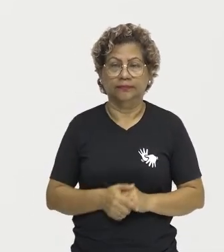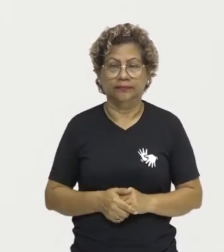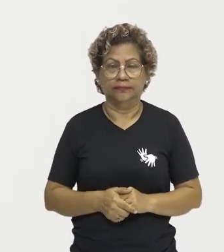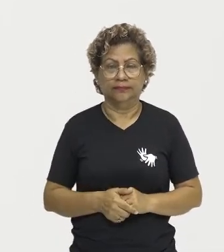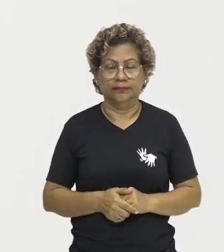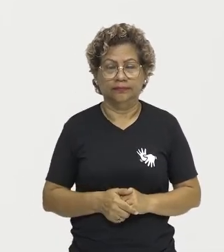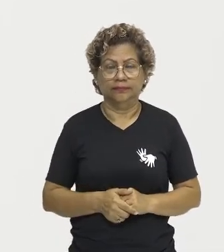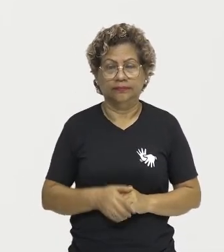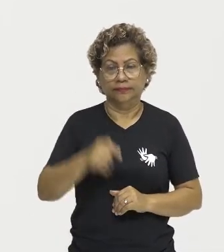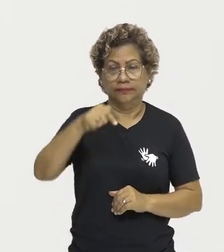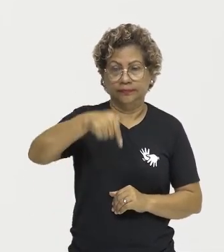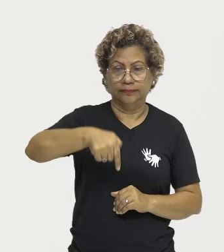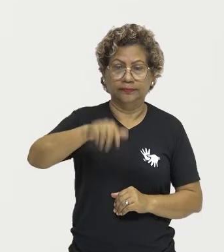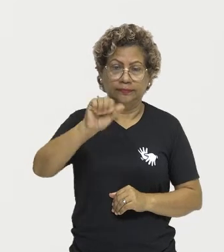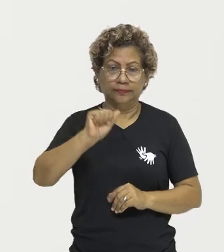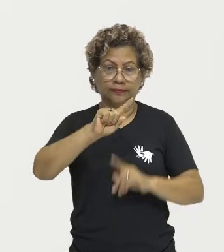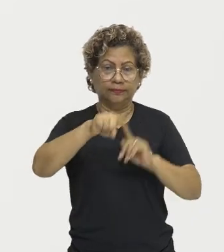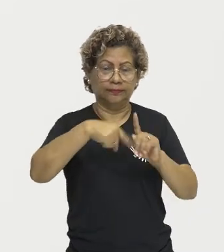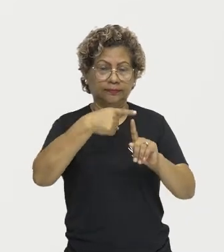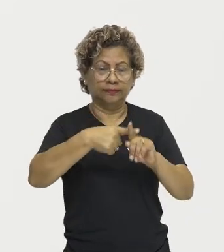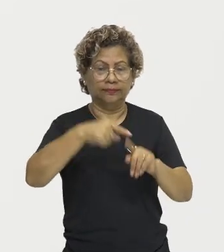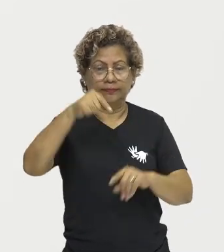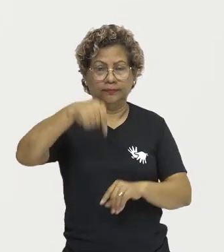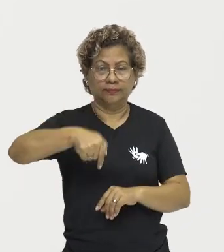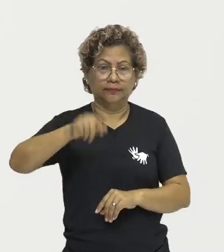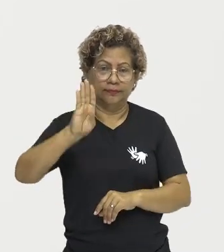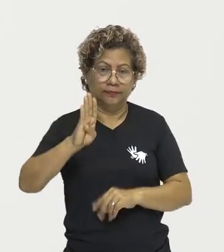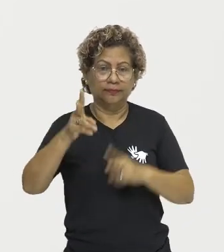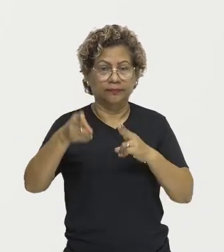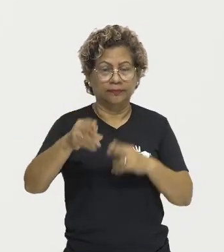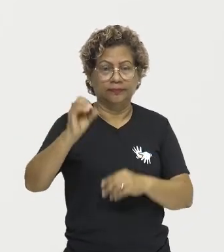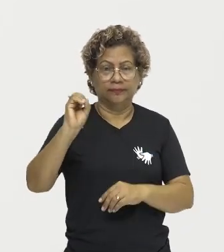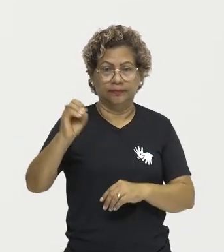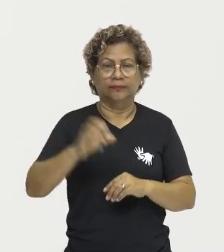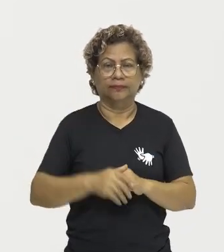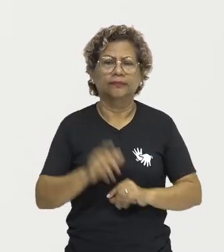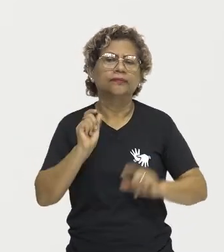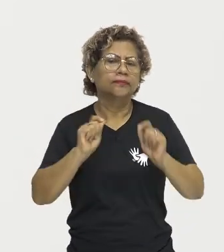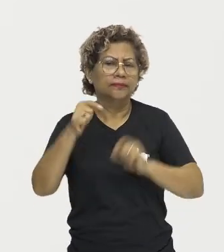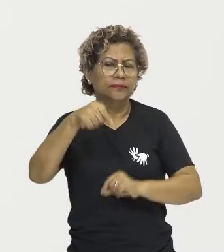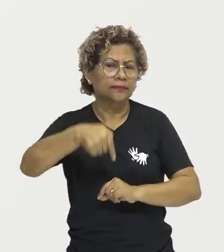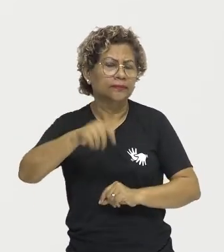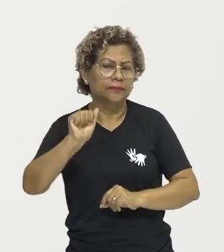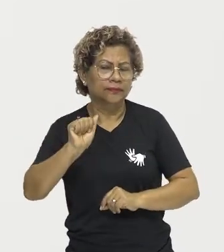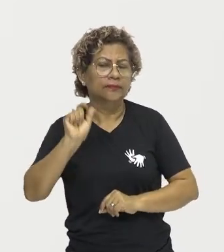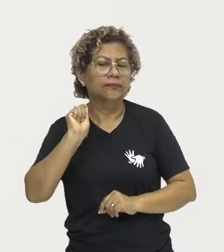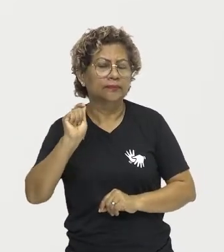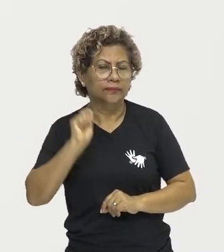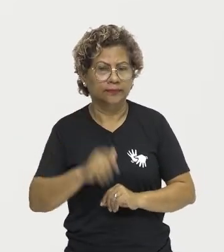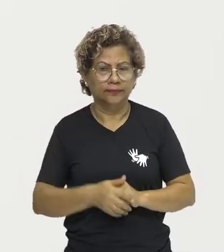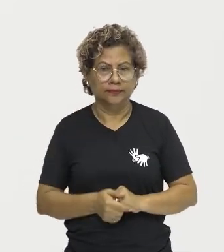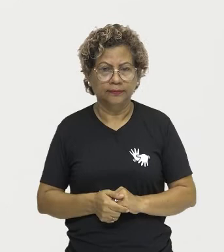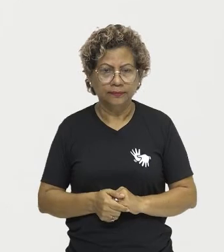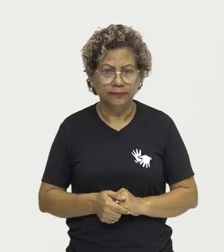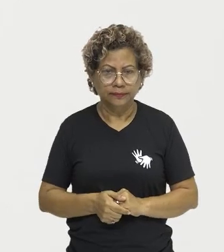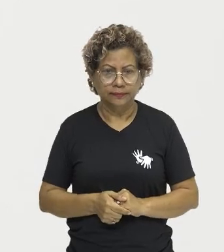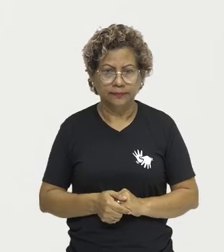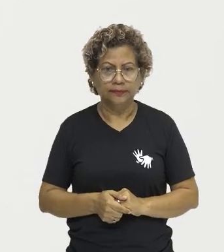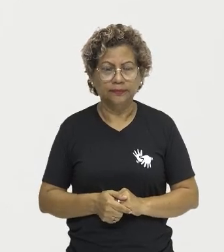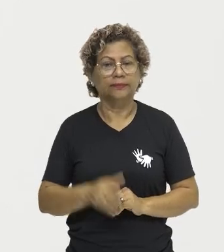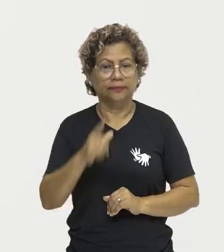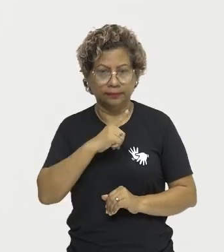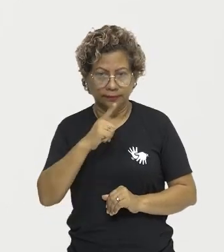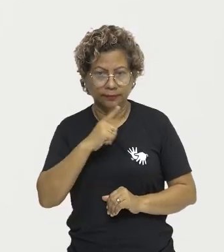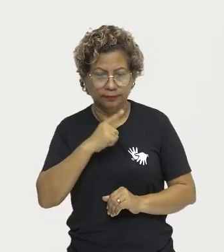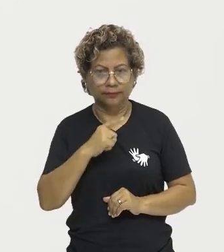QA mais QB vai ser igual. Quem é QA? Vai ser a equação do Q macete